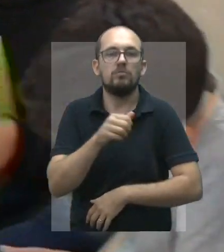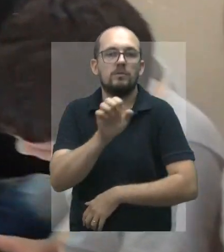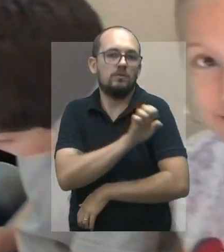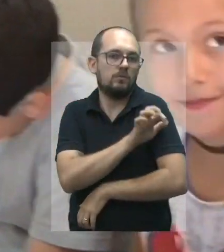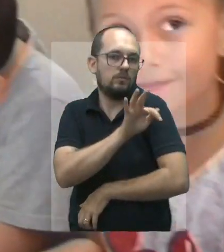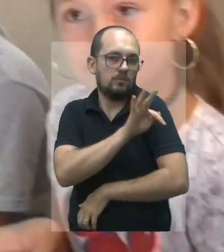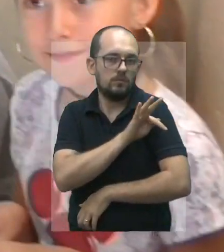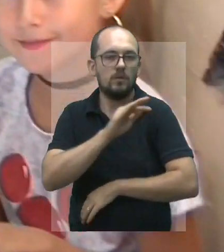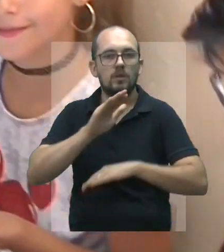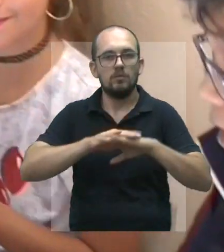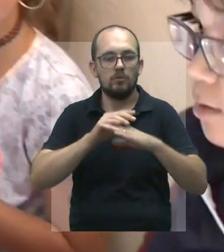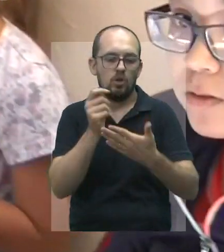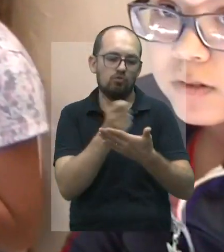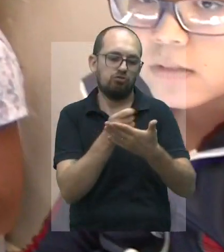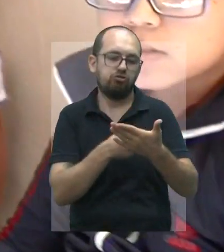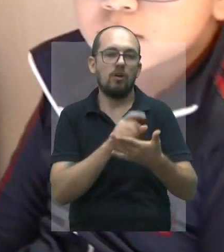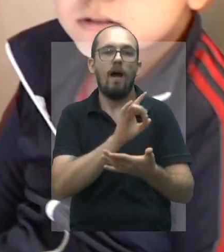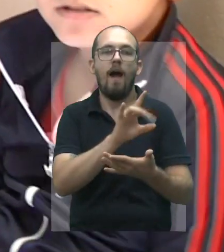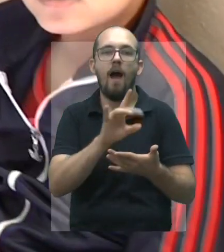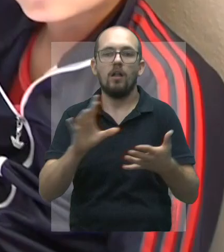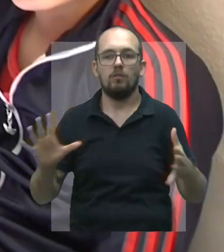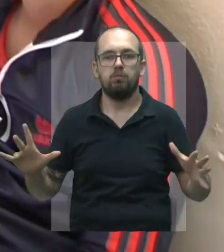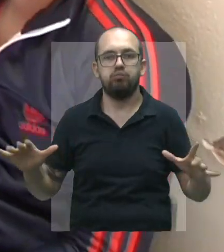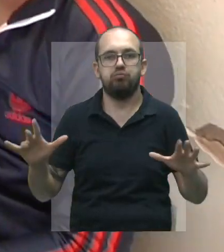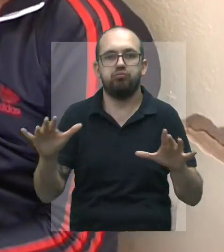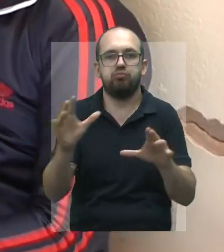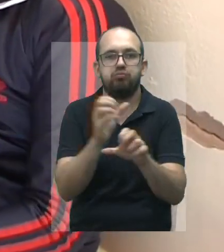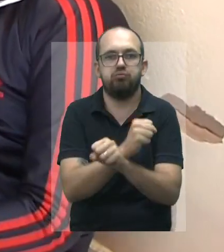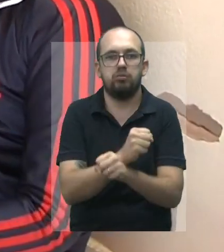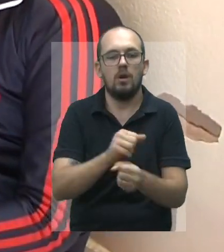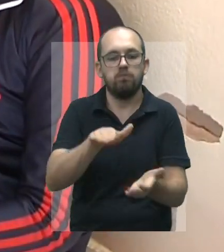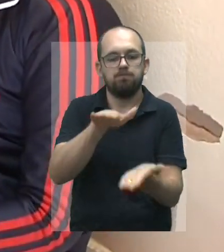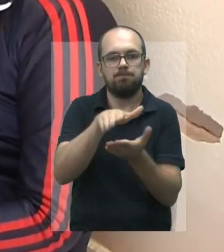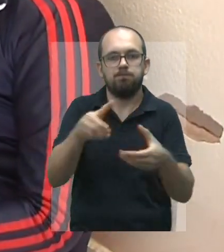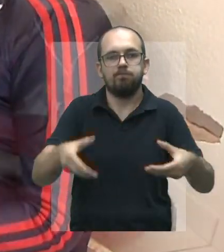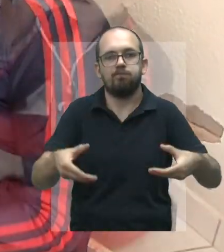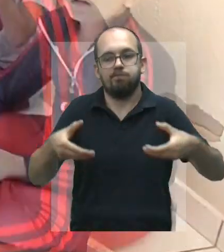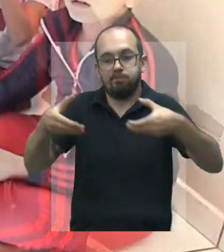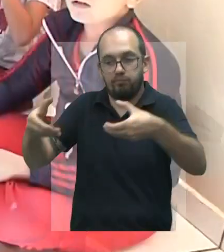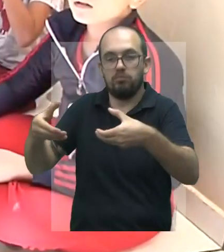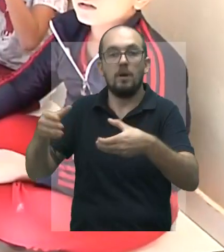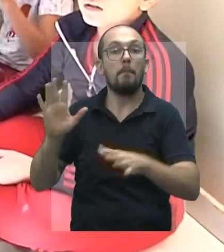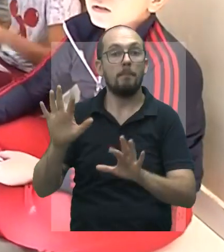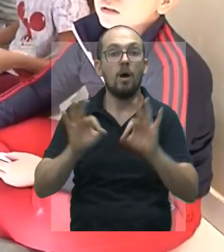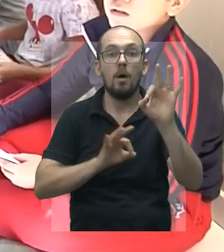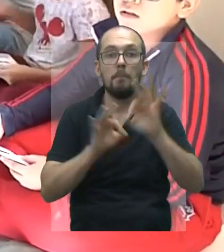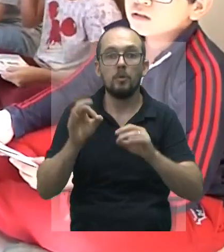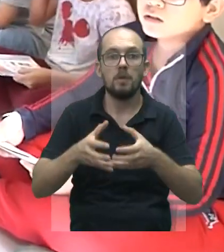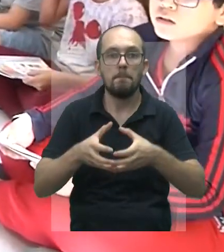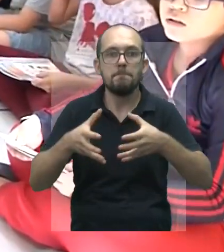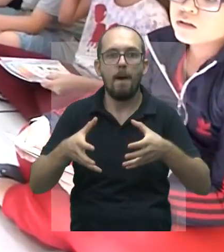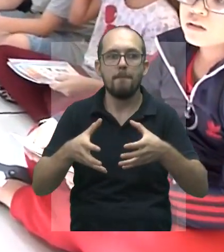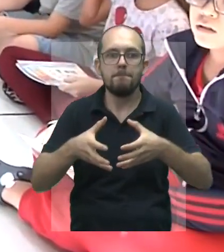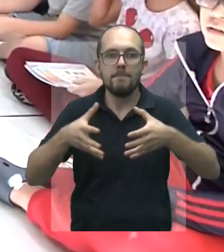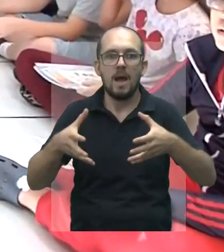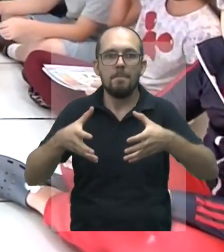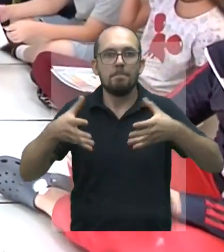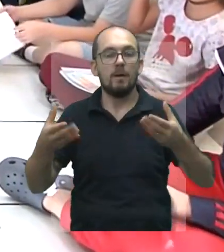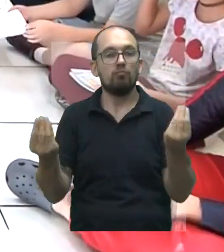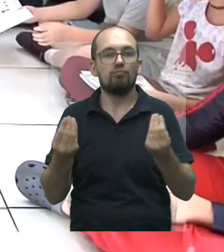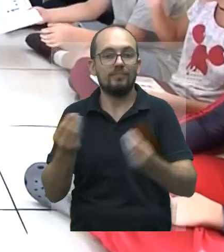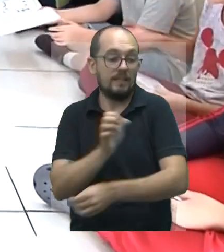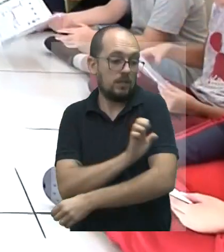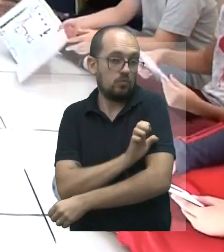fundamental produziram uma coletânea de textos. Aos poucos, o projeto foi crescendo e as crianças da educação